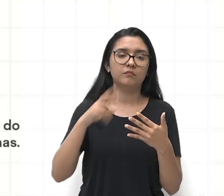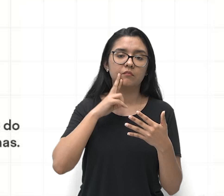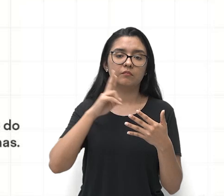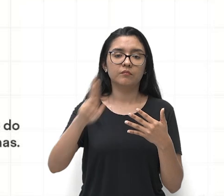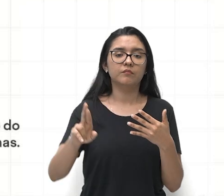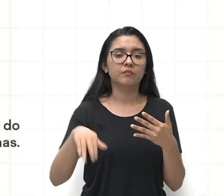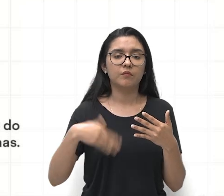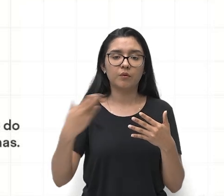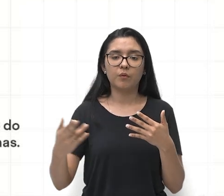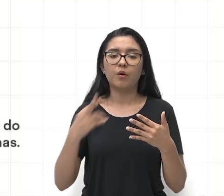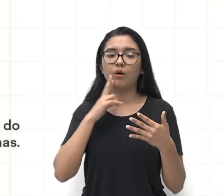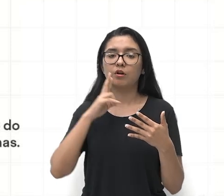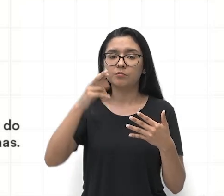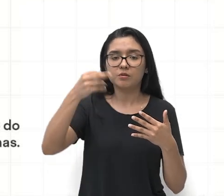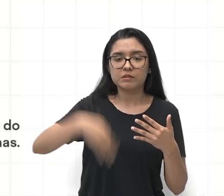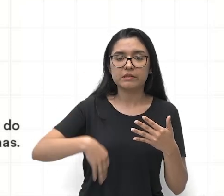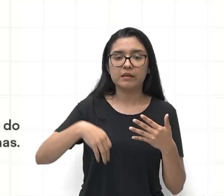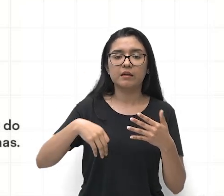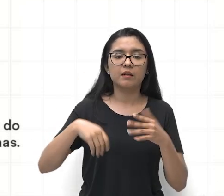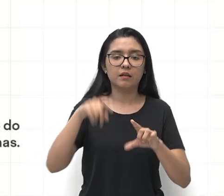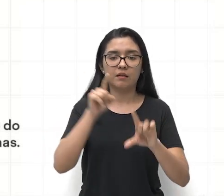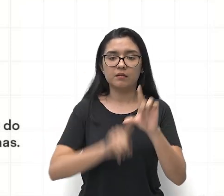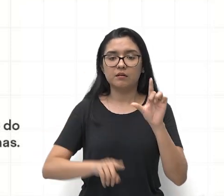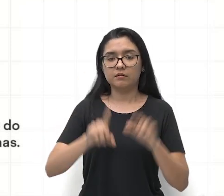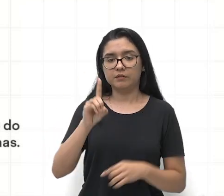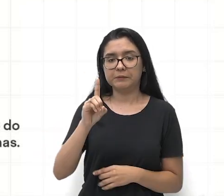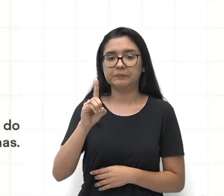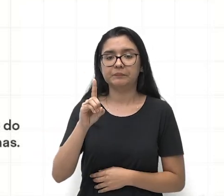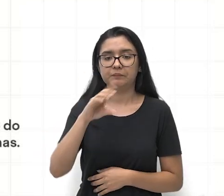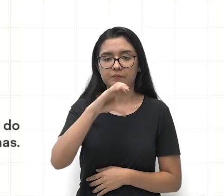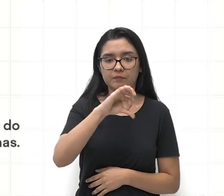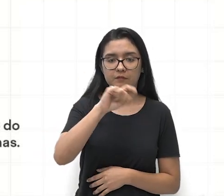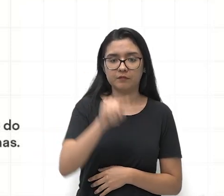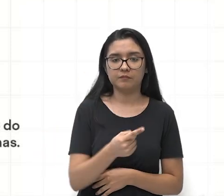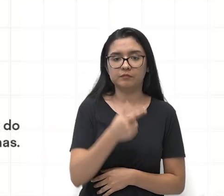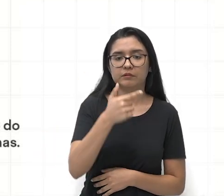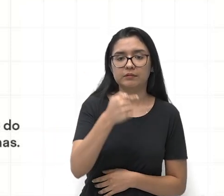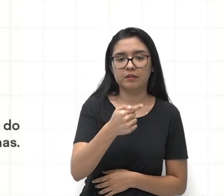Vamos ter aqui, ó, como alternativa correta, a nossa letra D, né?